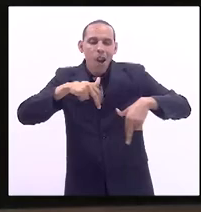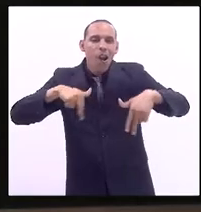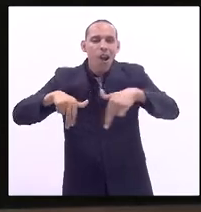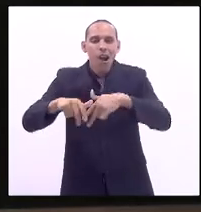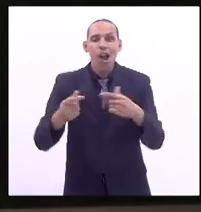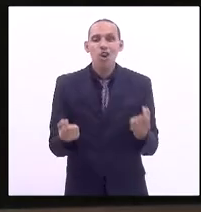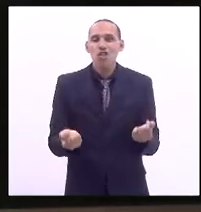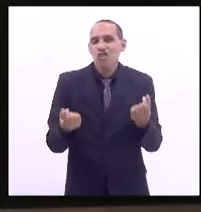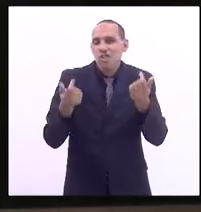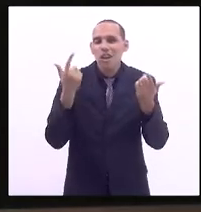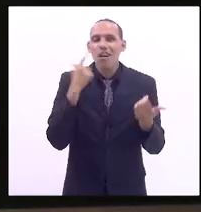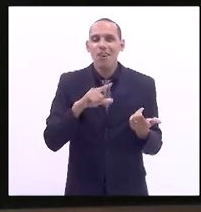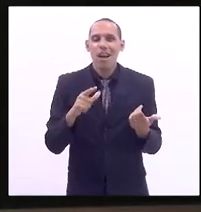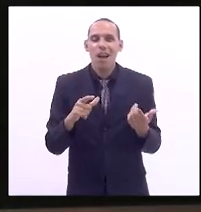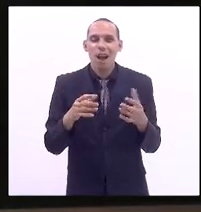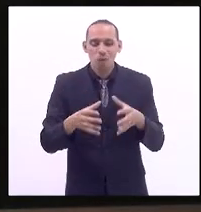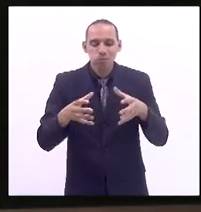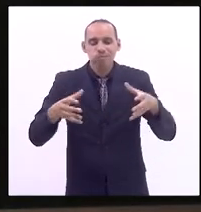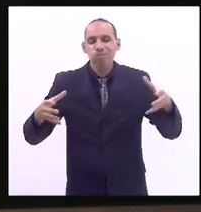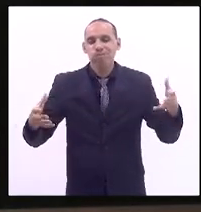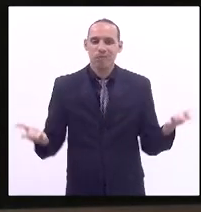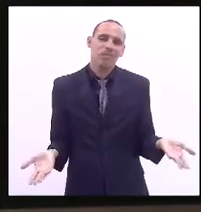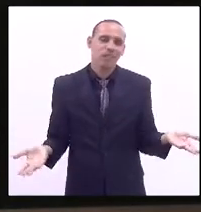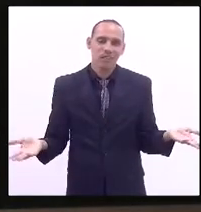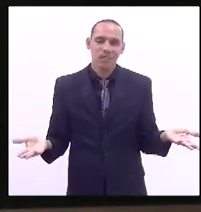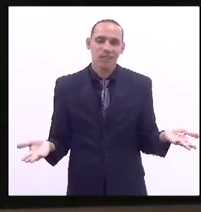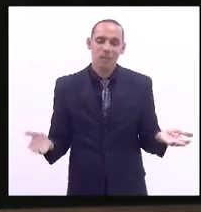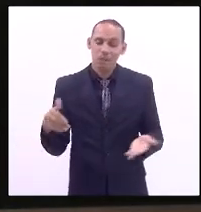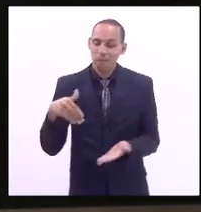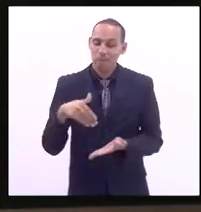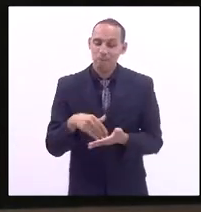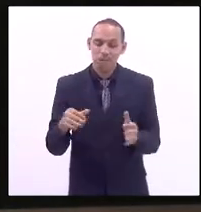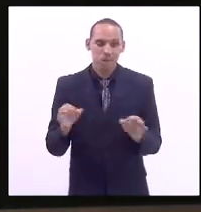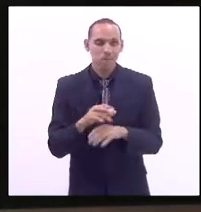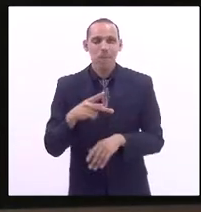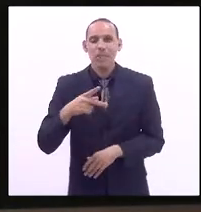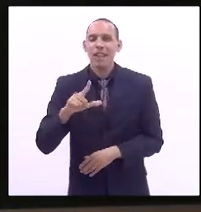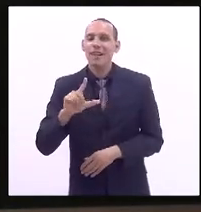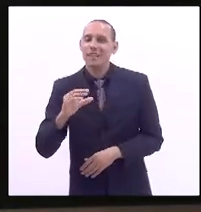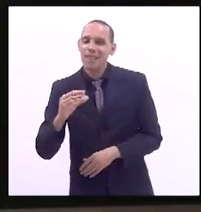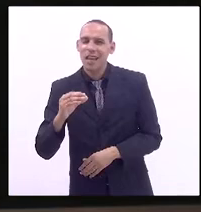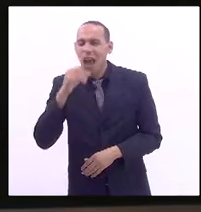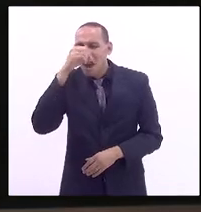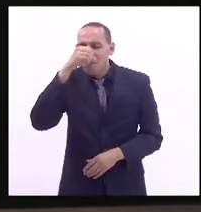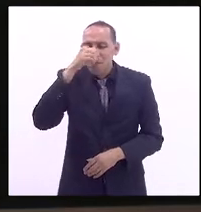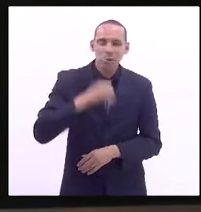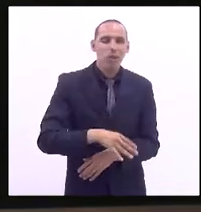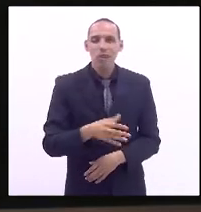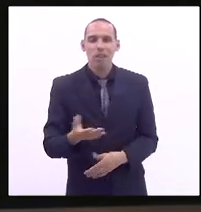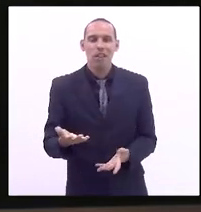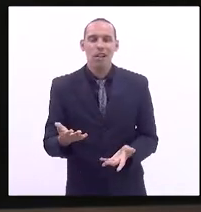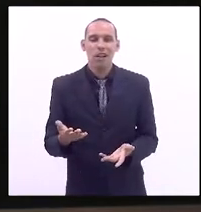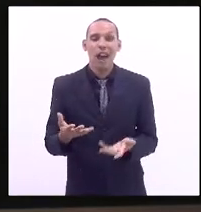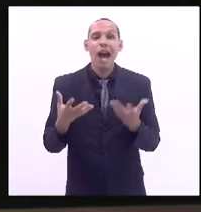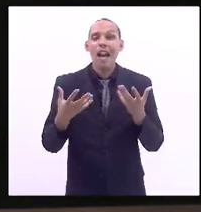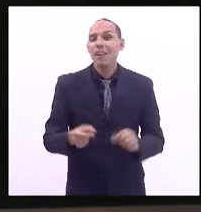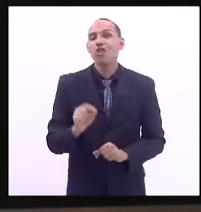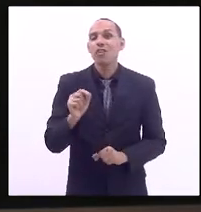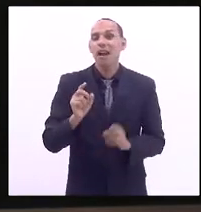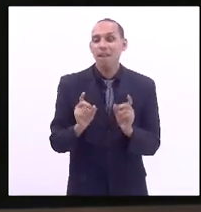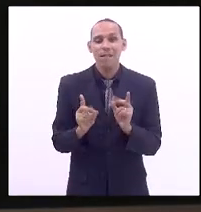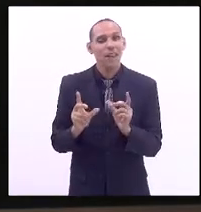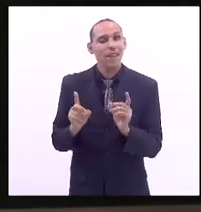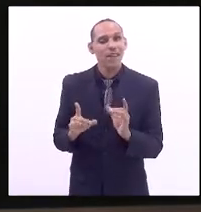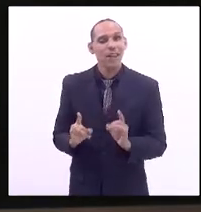né você Povoa né E para finalizar o pele se ele é tão absurdo que ele admite a